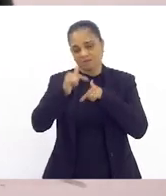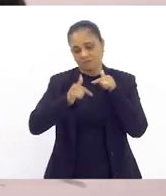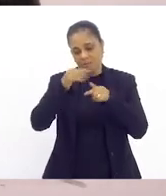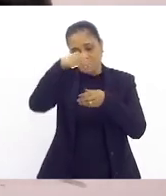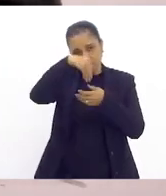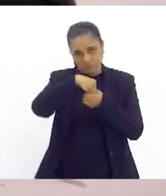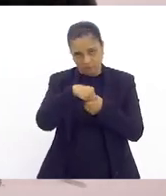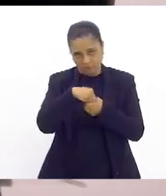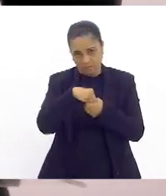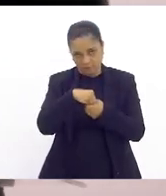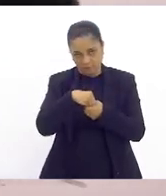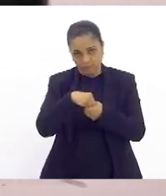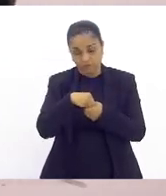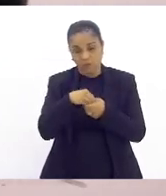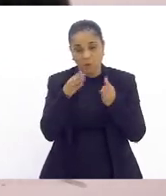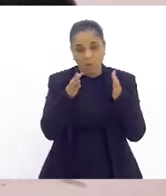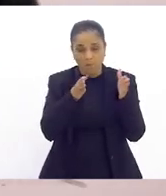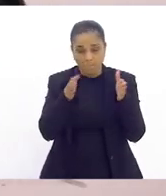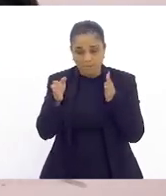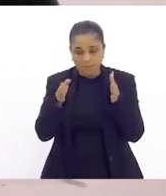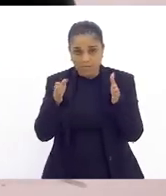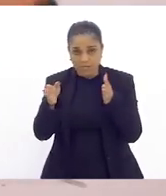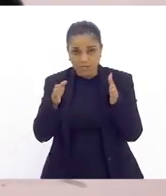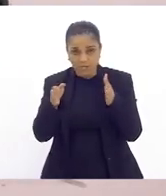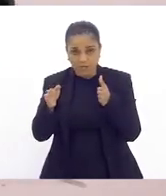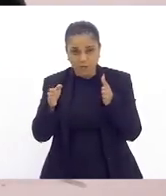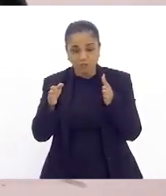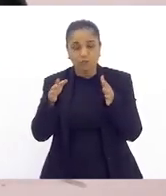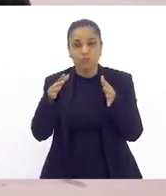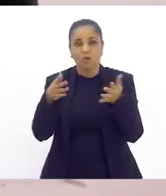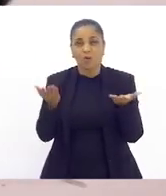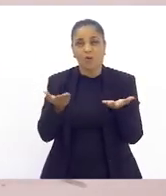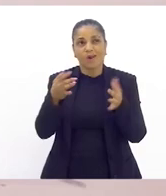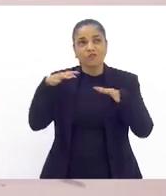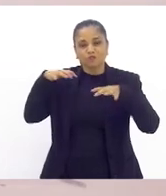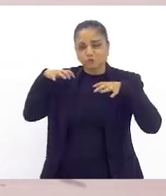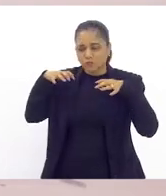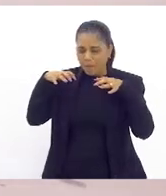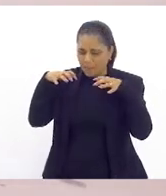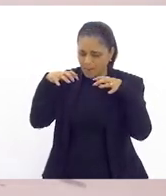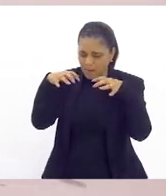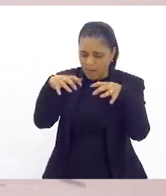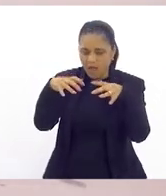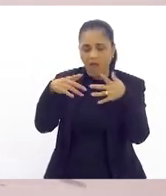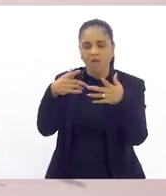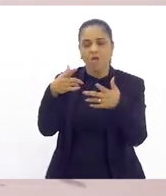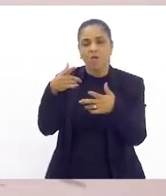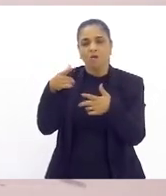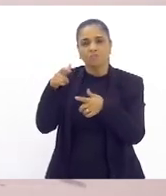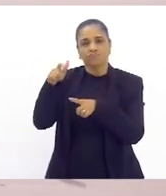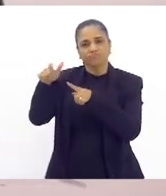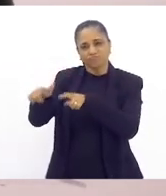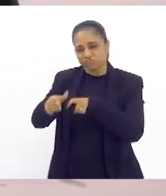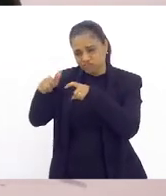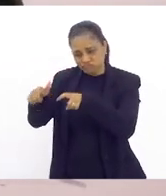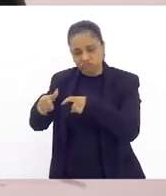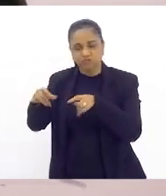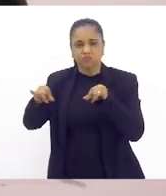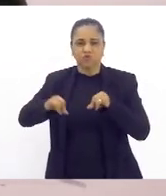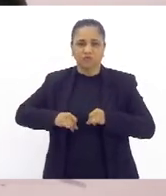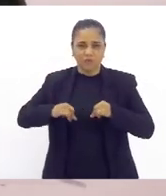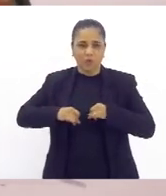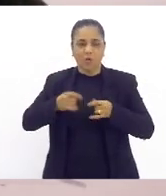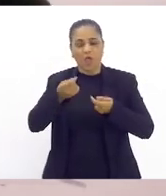chegou esse período que assolou a nossa cidade que foi o período de chuva então produtor rural sofreu a economia da cidade